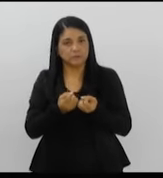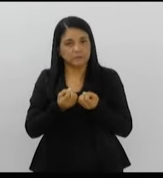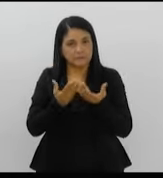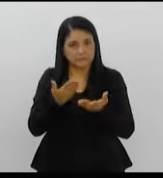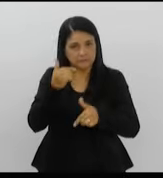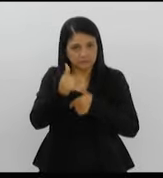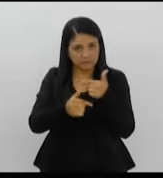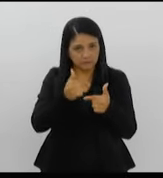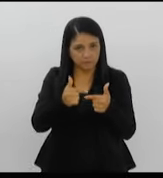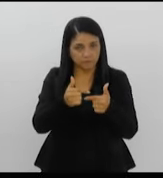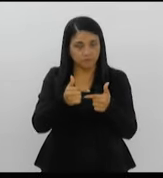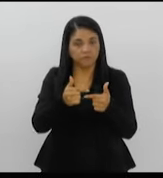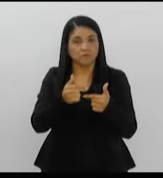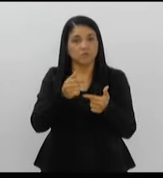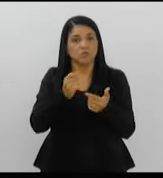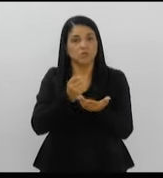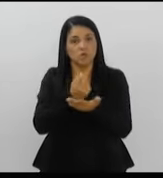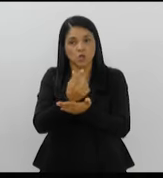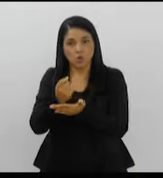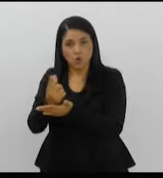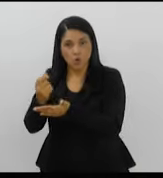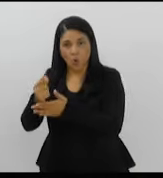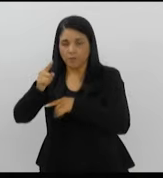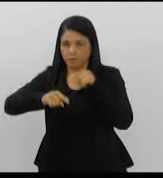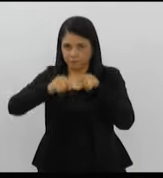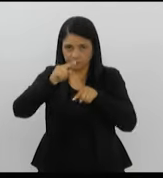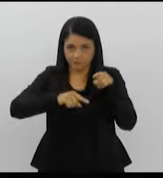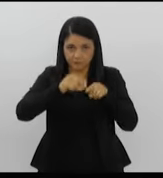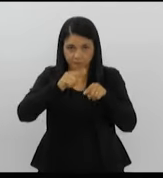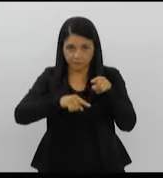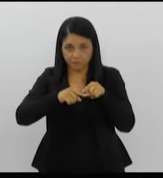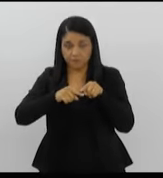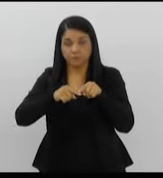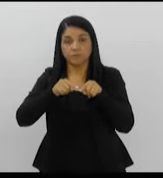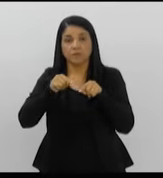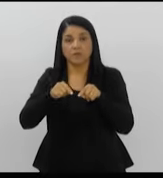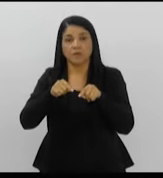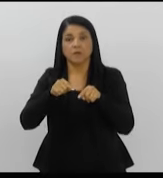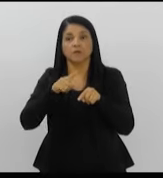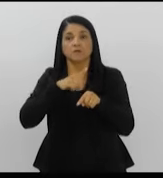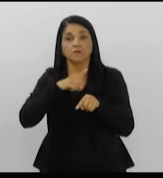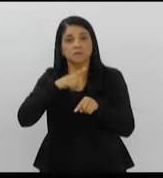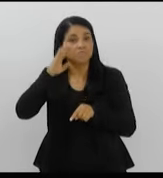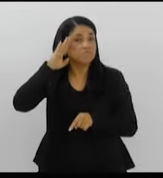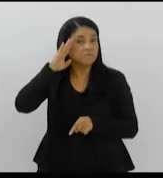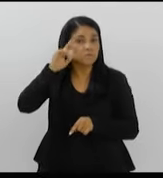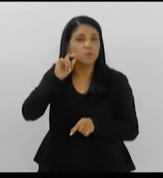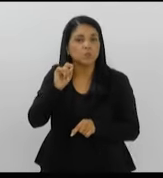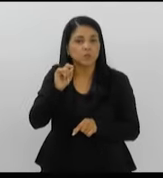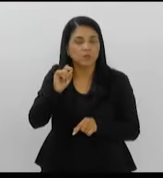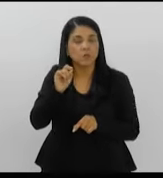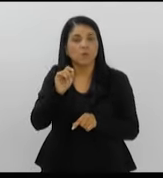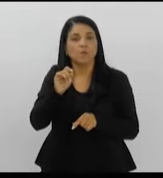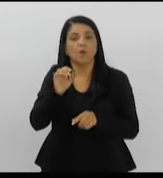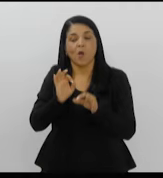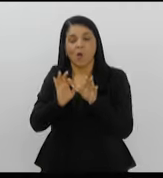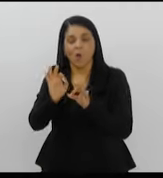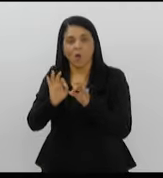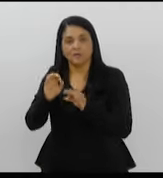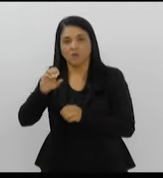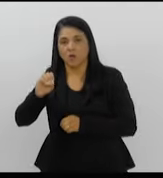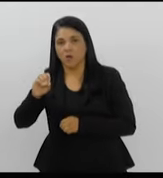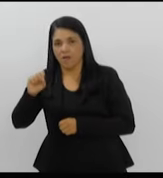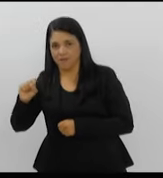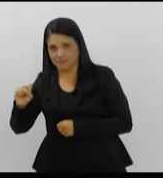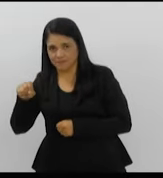serviço ou na aquisição de equipamentos, passava principalmente por uma organização social